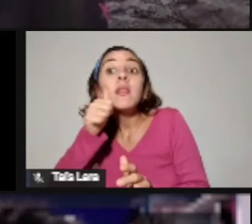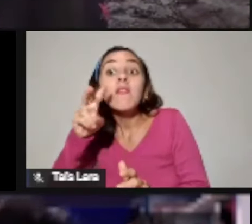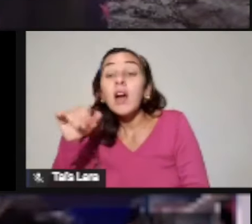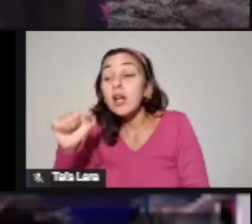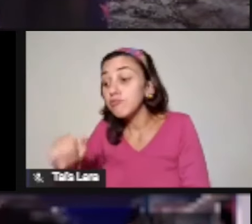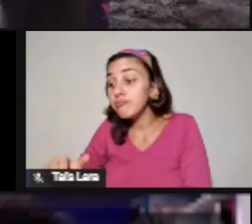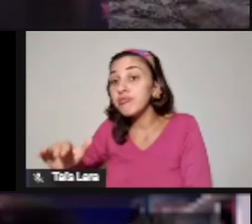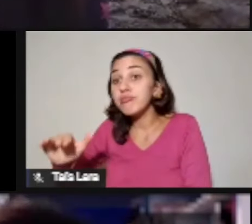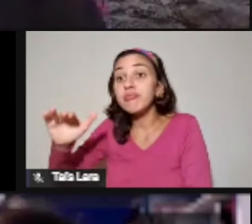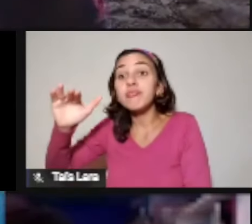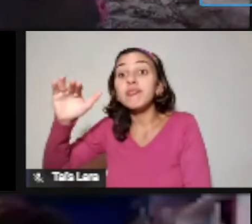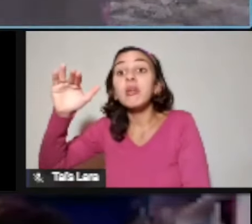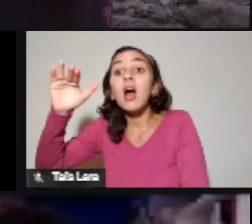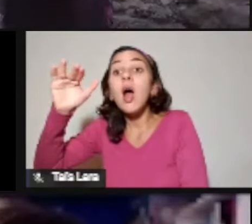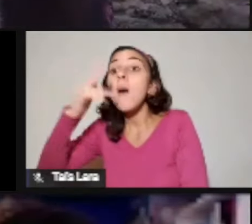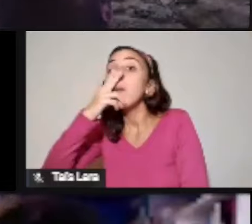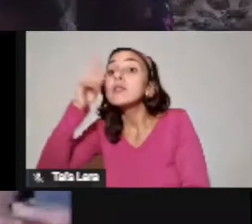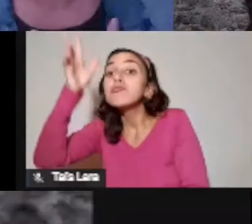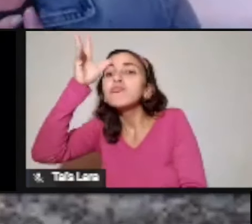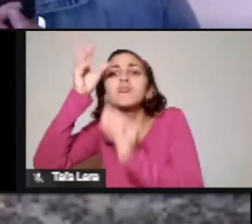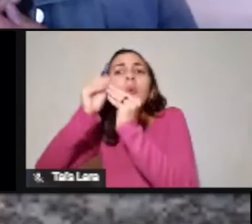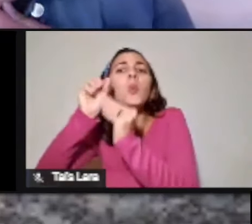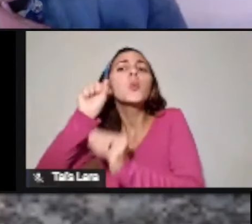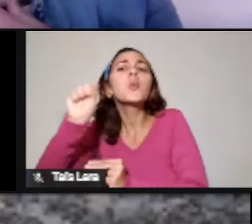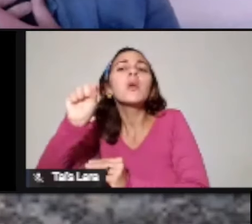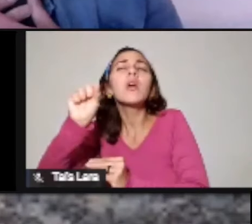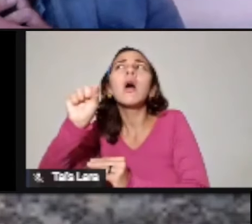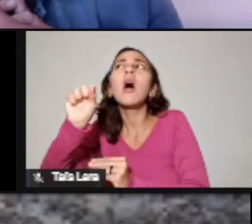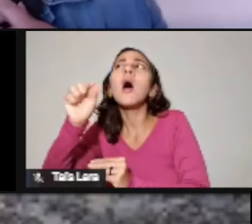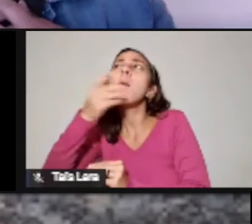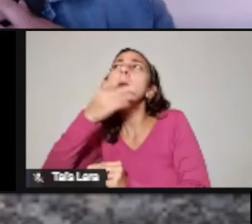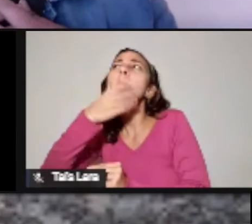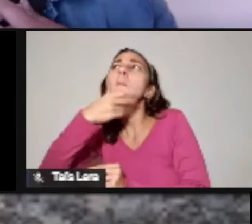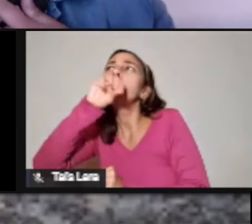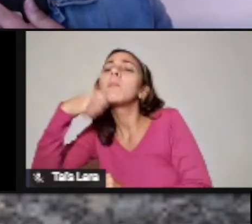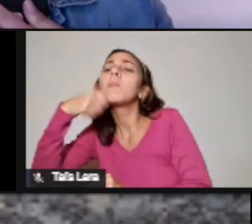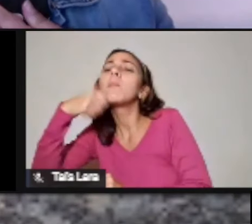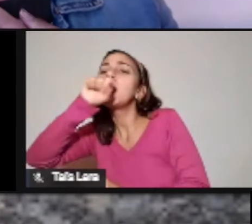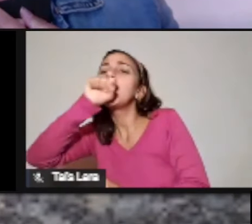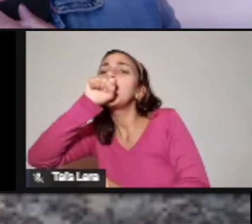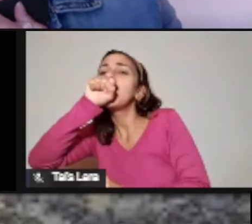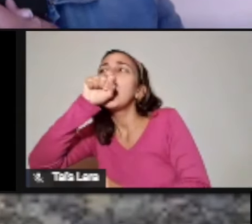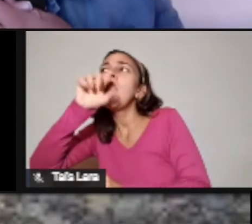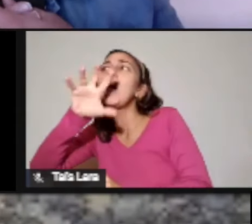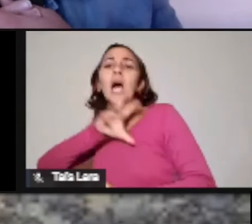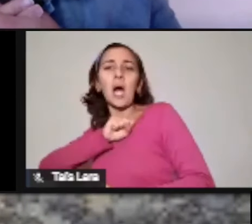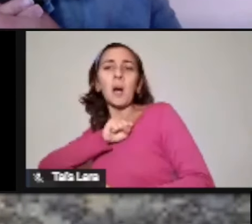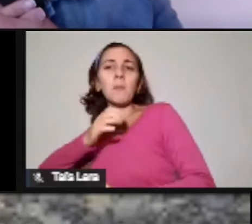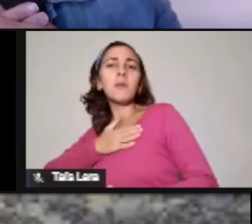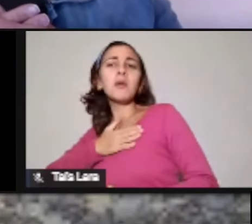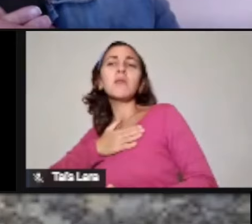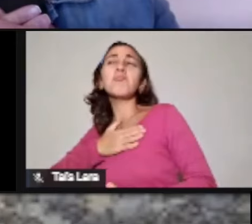o que, que ela está entendendo? A pessoa que me ama, ela pode me bater, ela está...